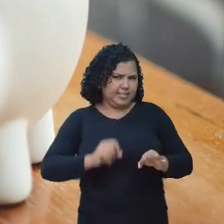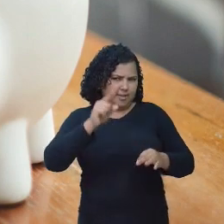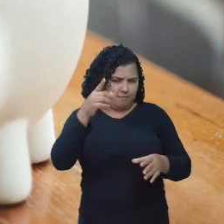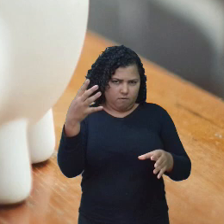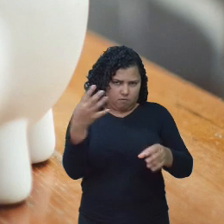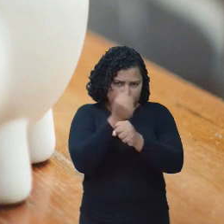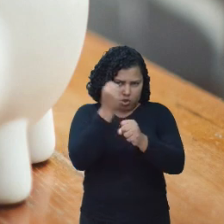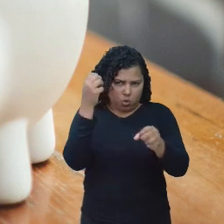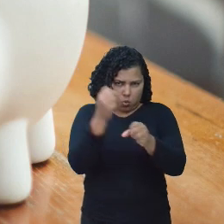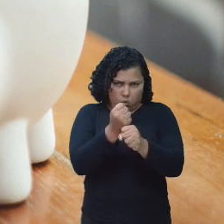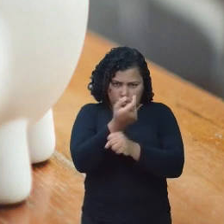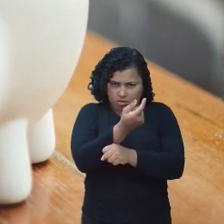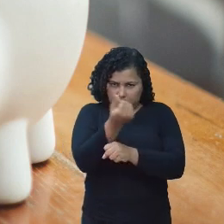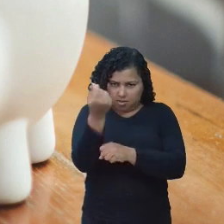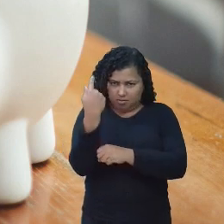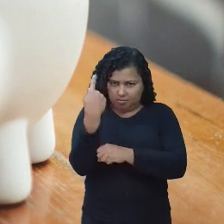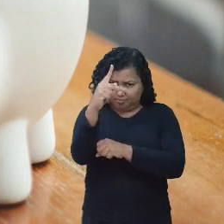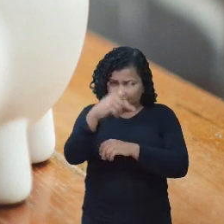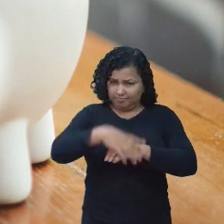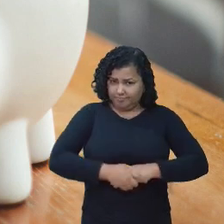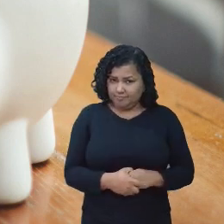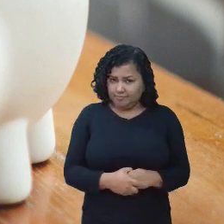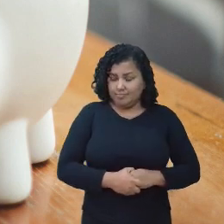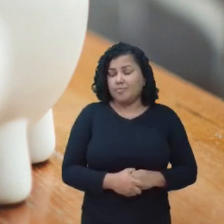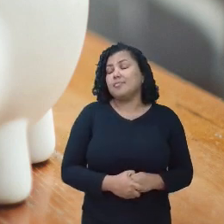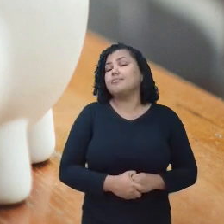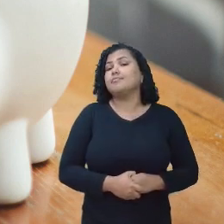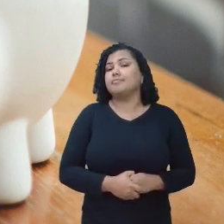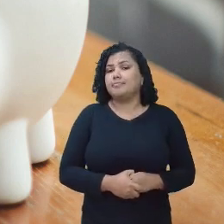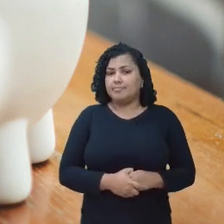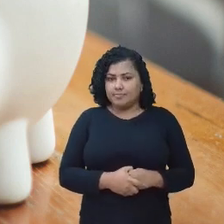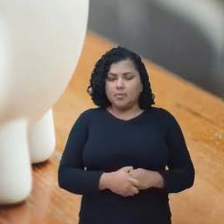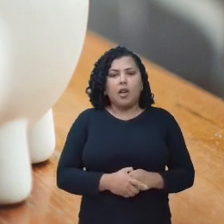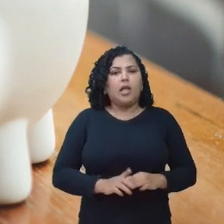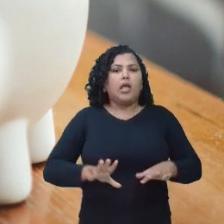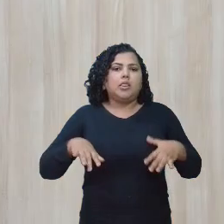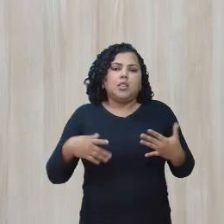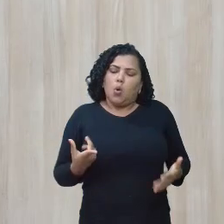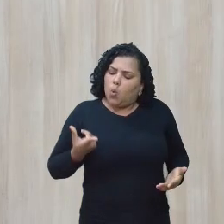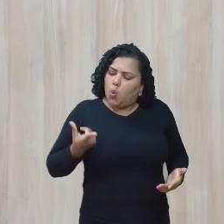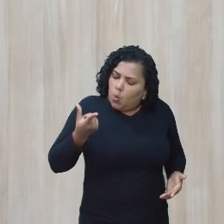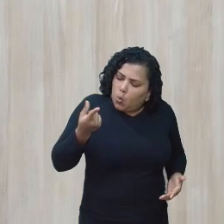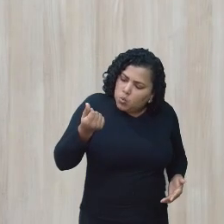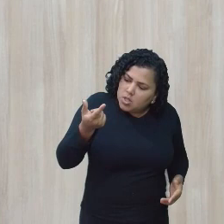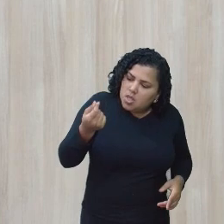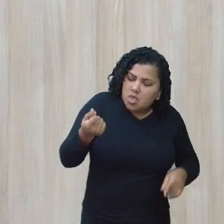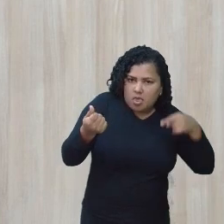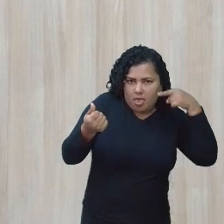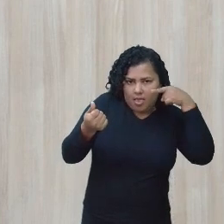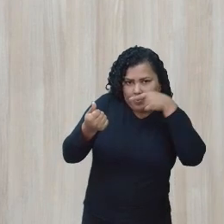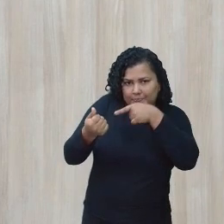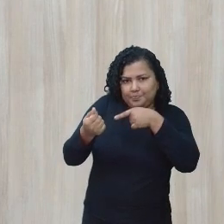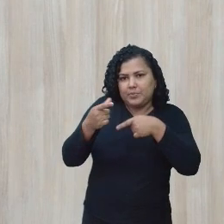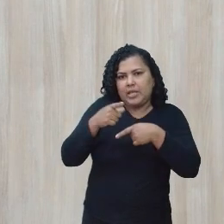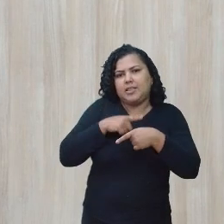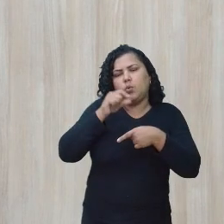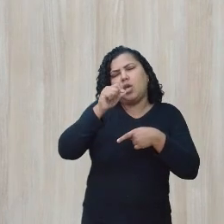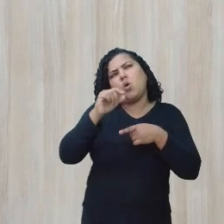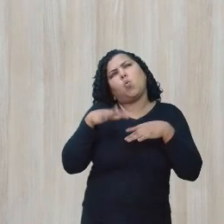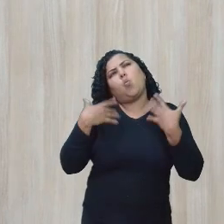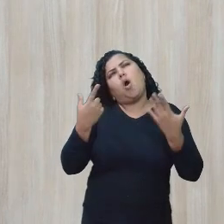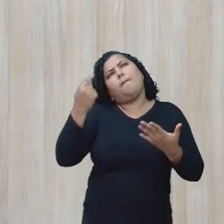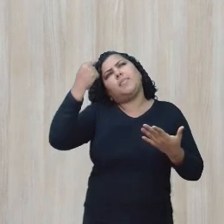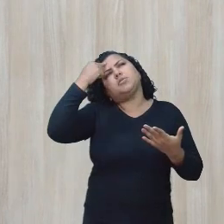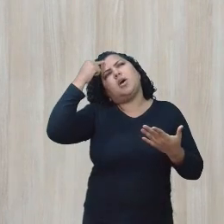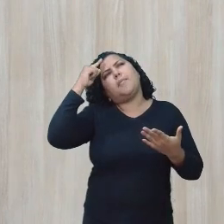conta seu dinheiro? Ou seja, o dinheiro tem qual é o pensamento nosso